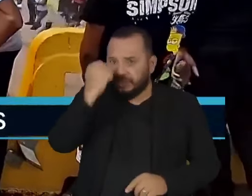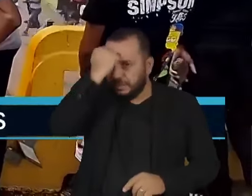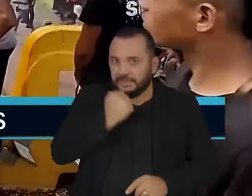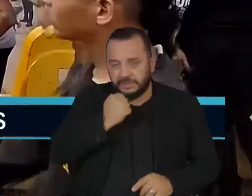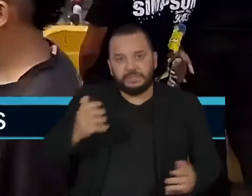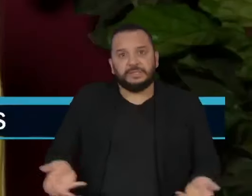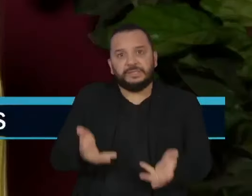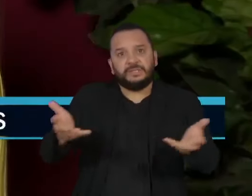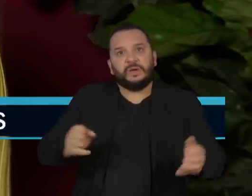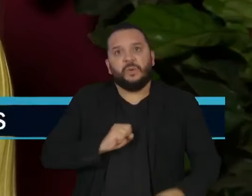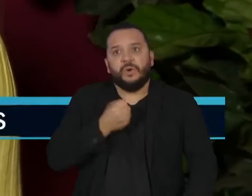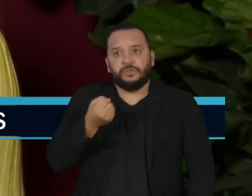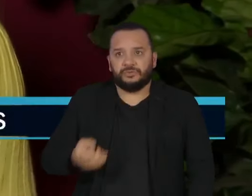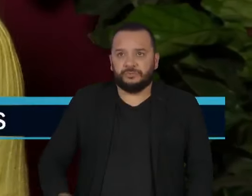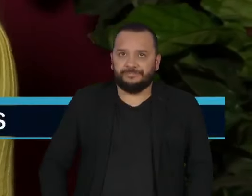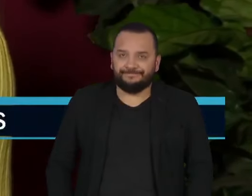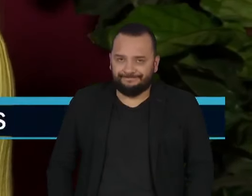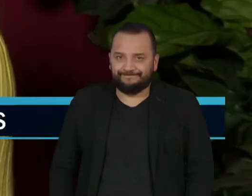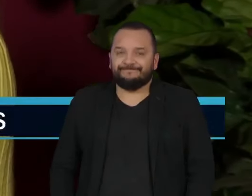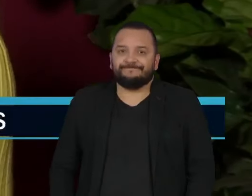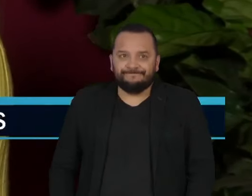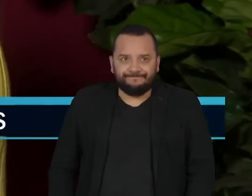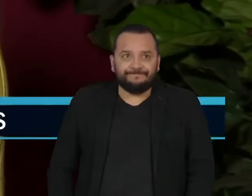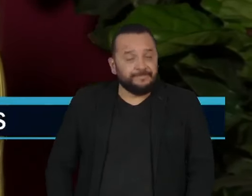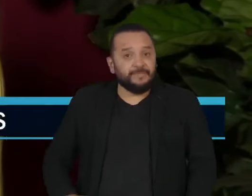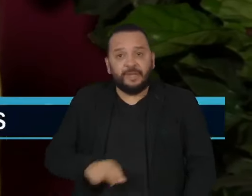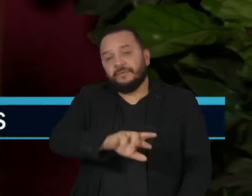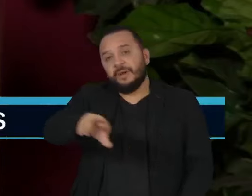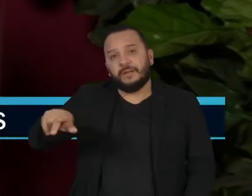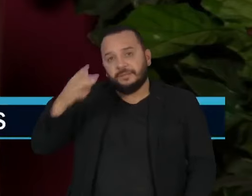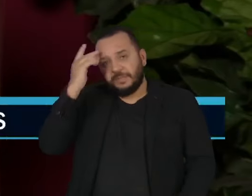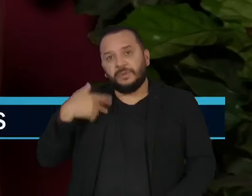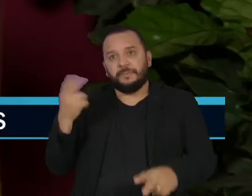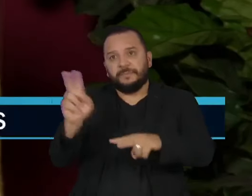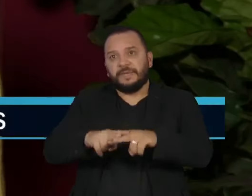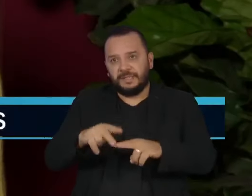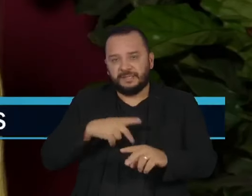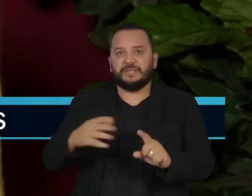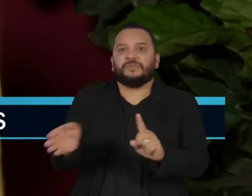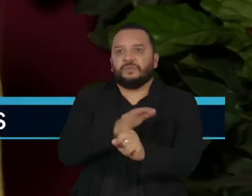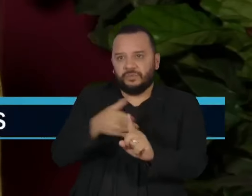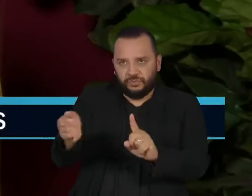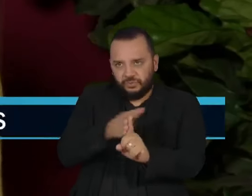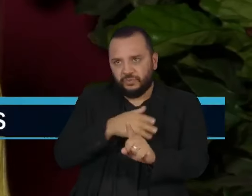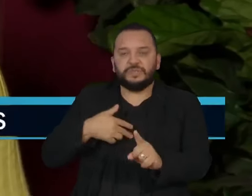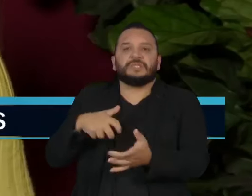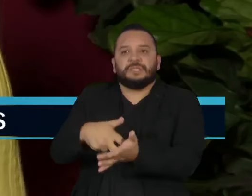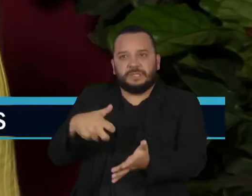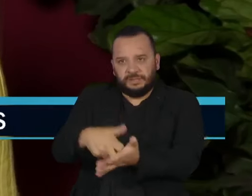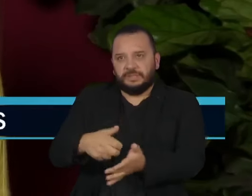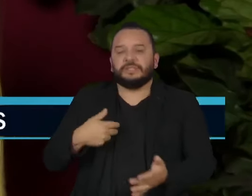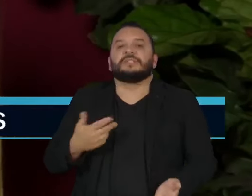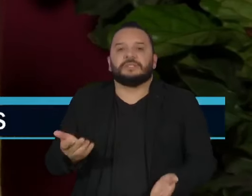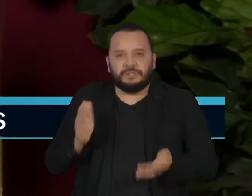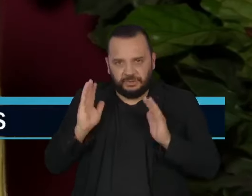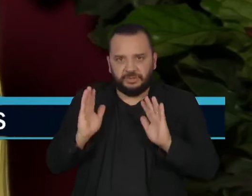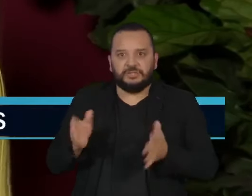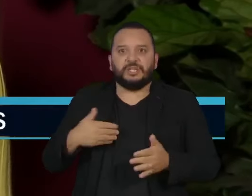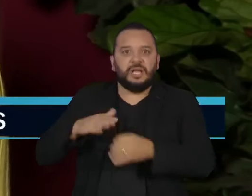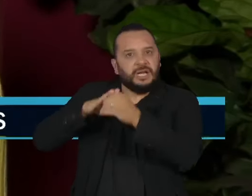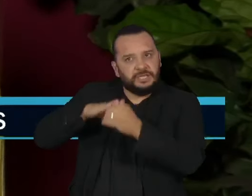incitação ao ódio. A missão afirma que muitos detidos foram submetidos à tortura e a outros tratamentos cruéis,